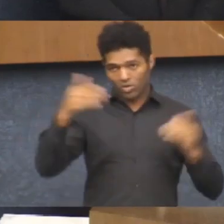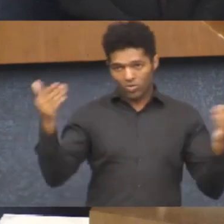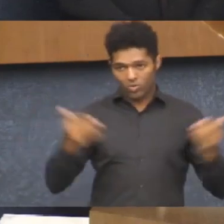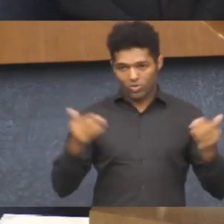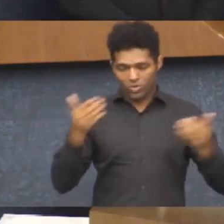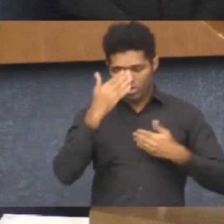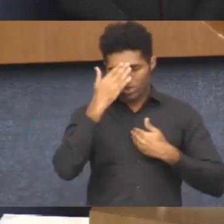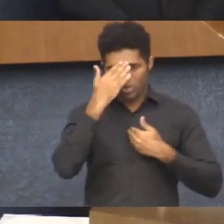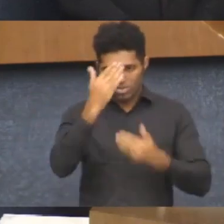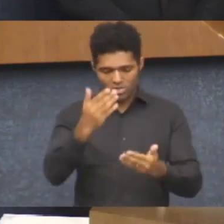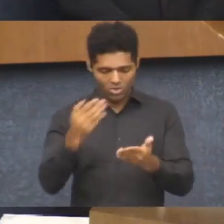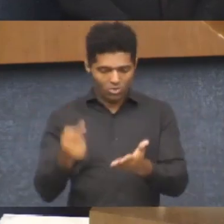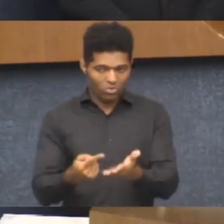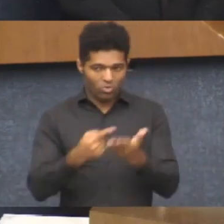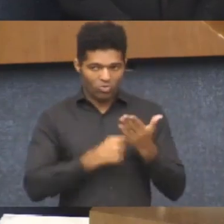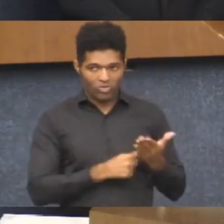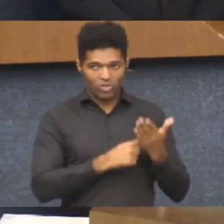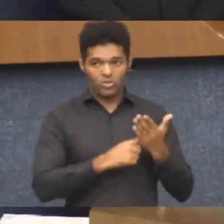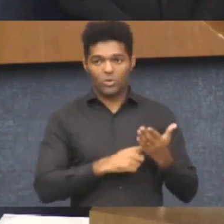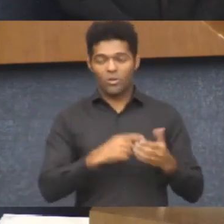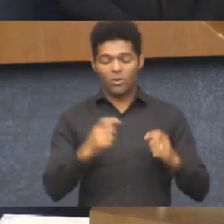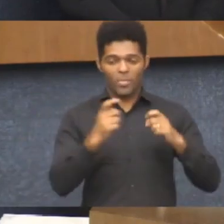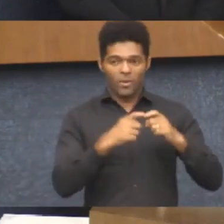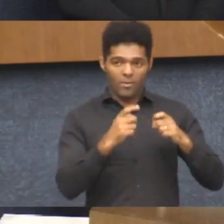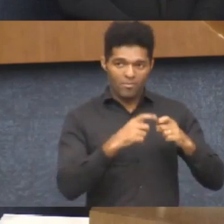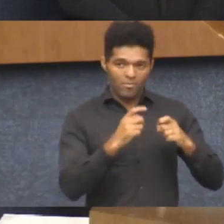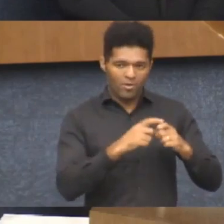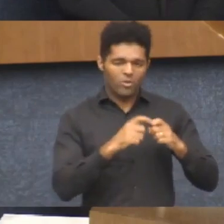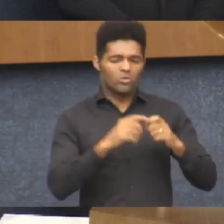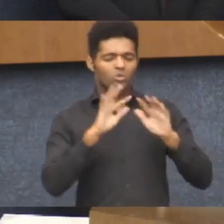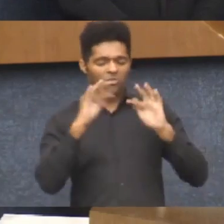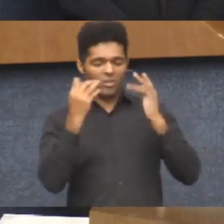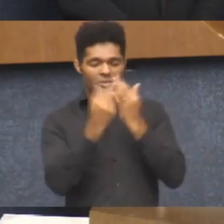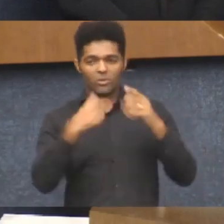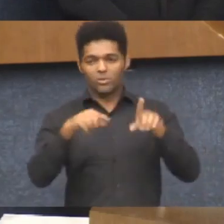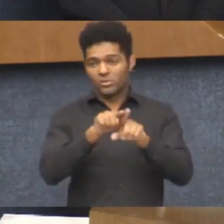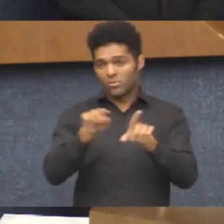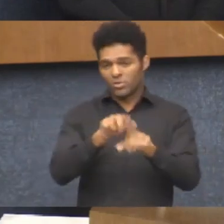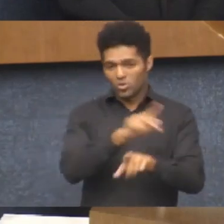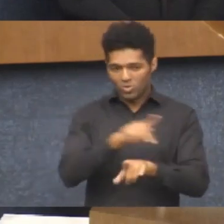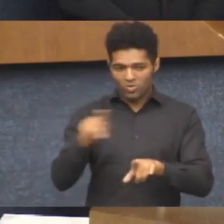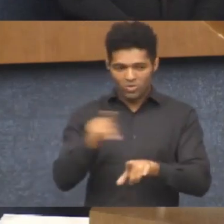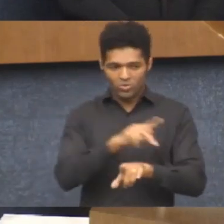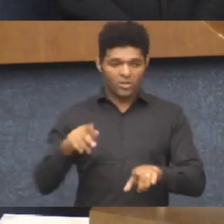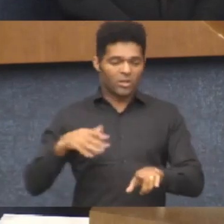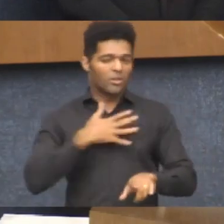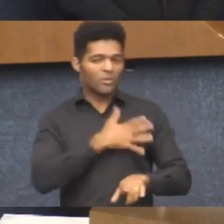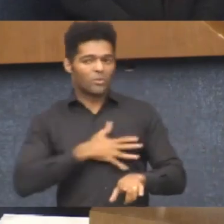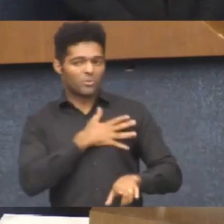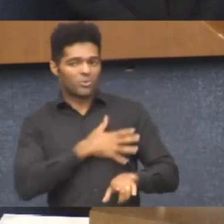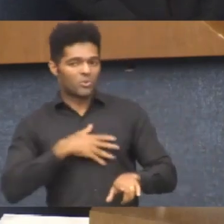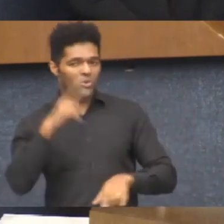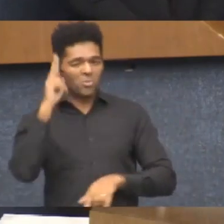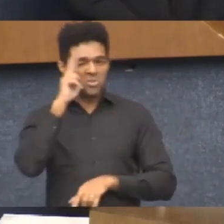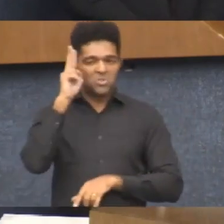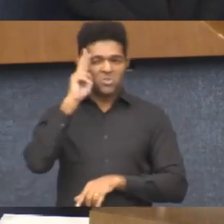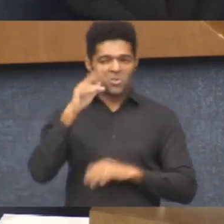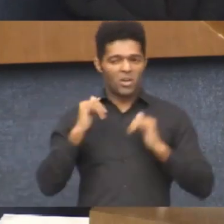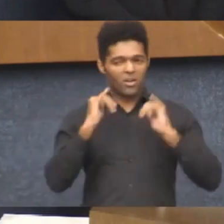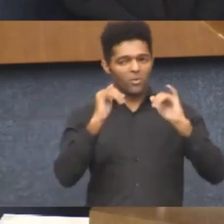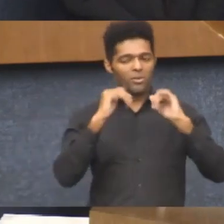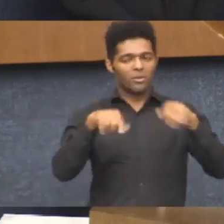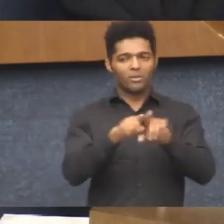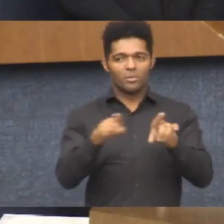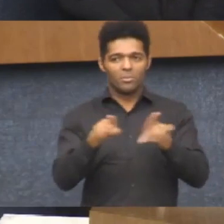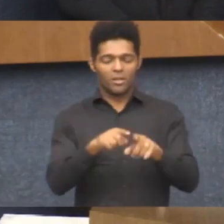além de ser médico de família, eu sou professora, então adoro contar uma historinha, um causo. E acho que vai casar muito bem com o momento aqui, porque hoje a gente